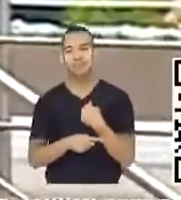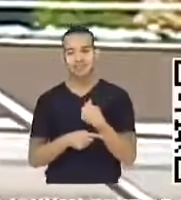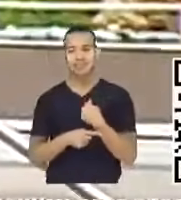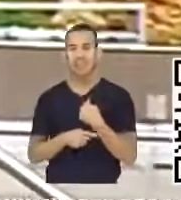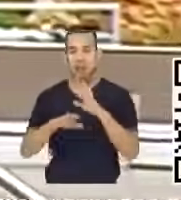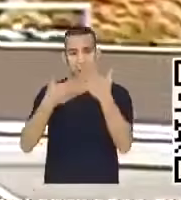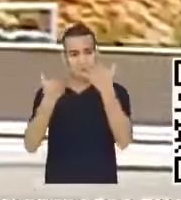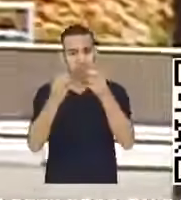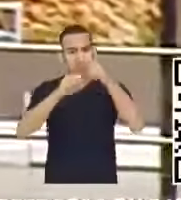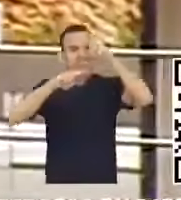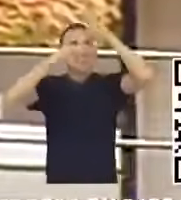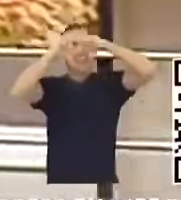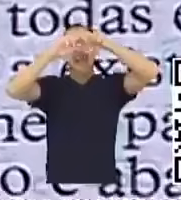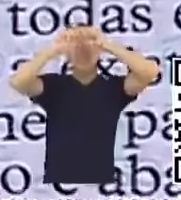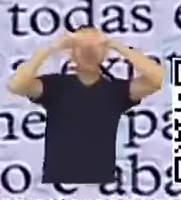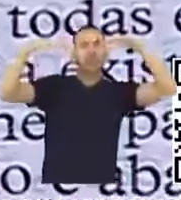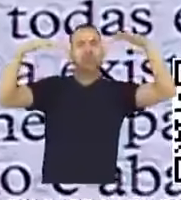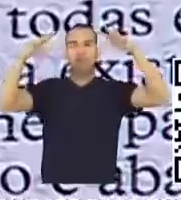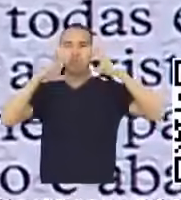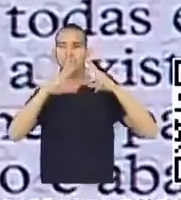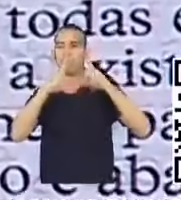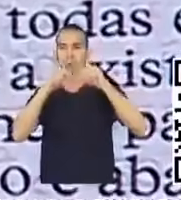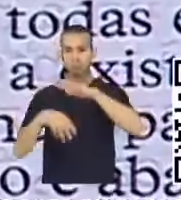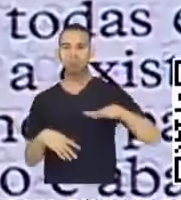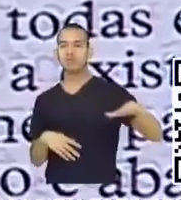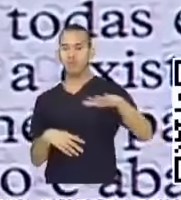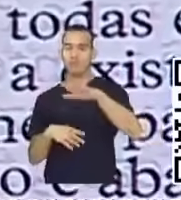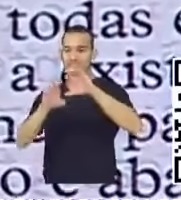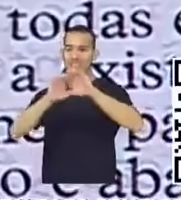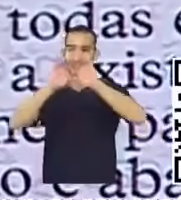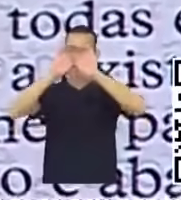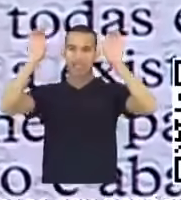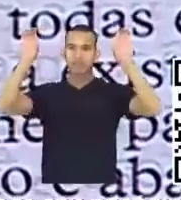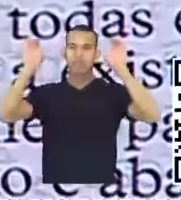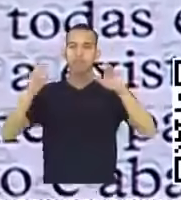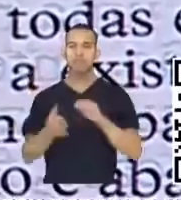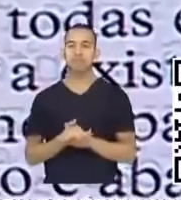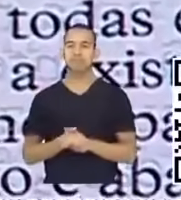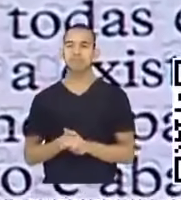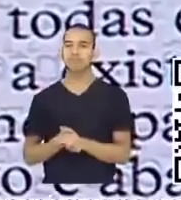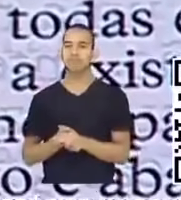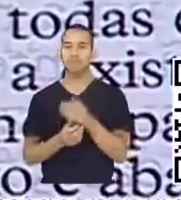resolvi sentar ocupa o céu inteiro E aí